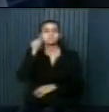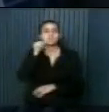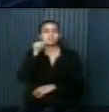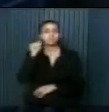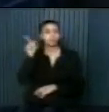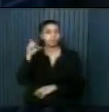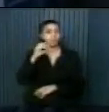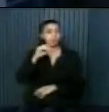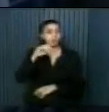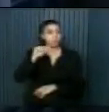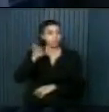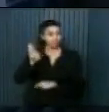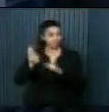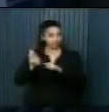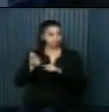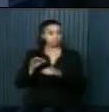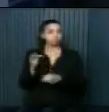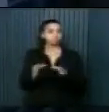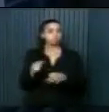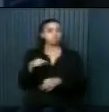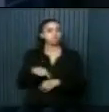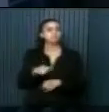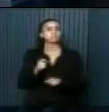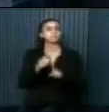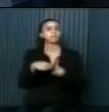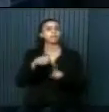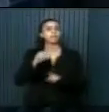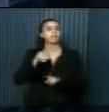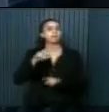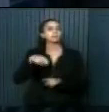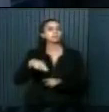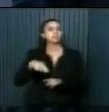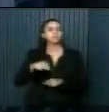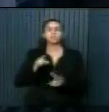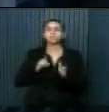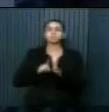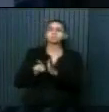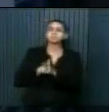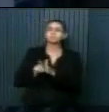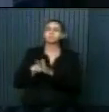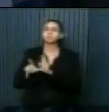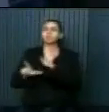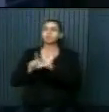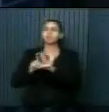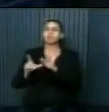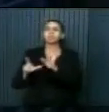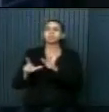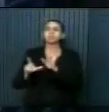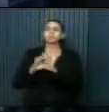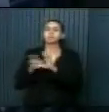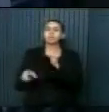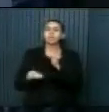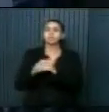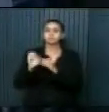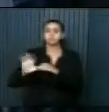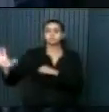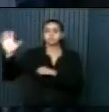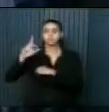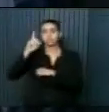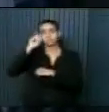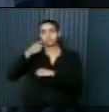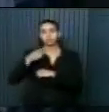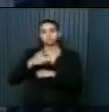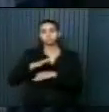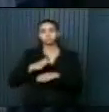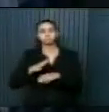a OAB ajuizou neste mesmo ADIM, questionando uma lei complementar do estado, que determina que 70% dos depósitos